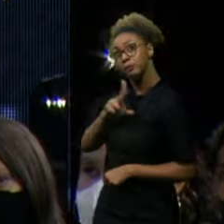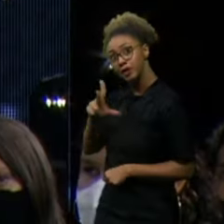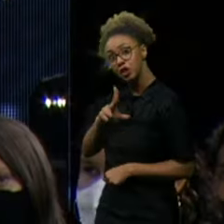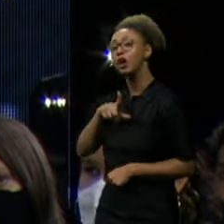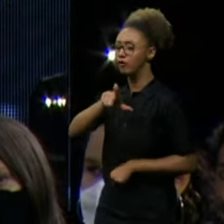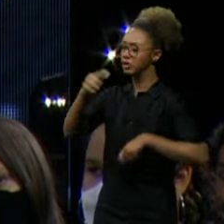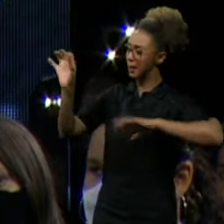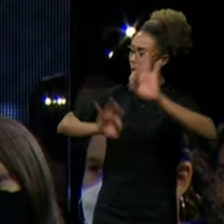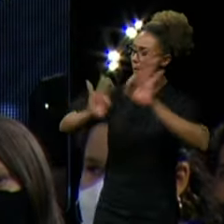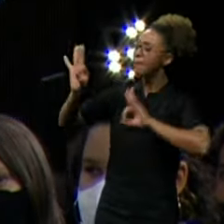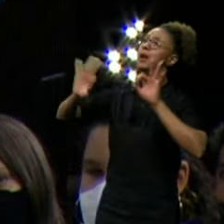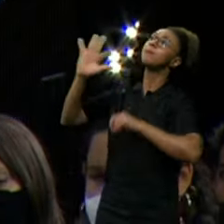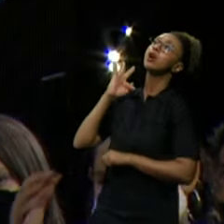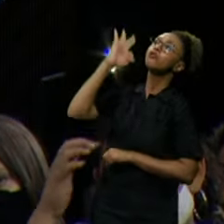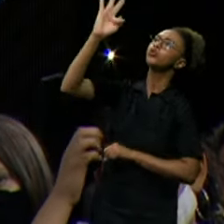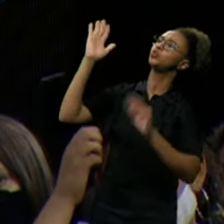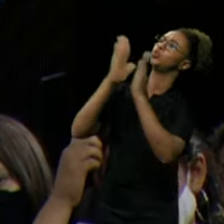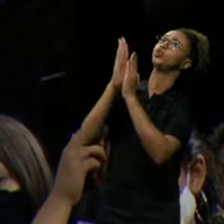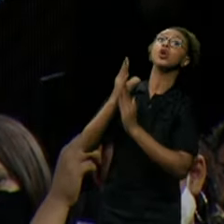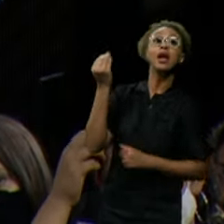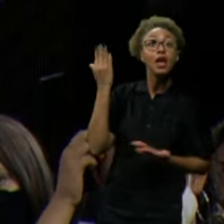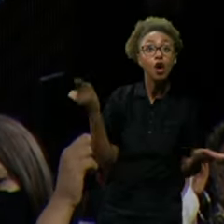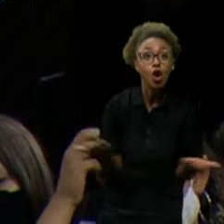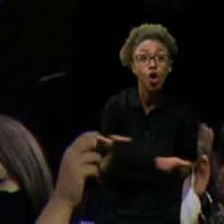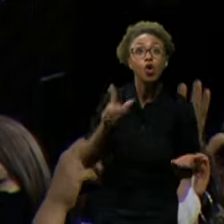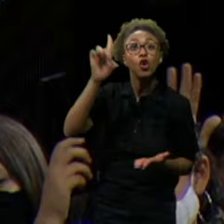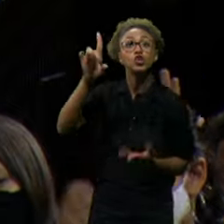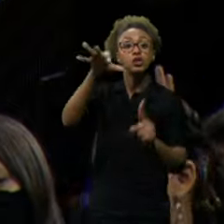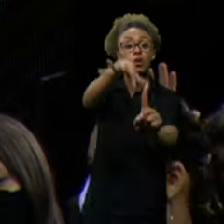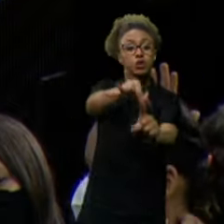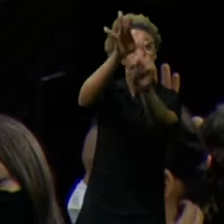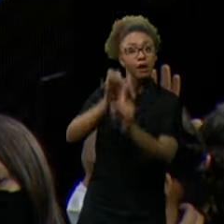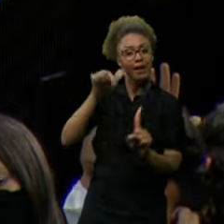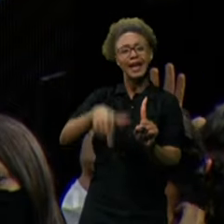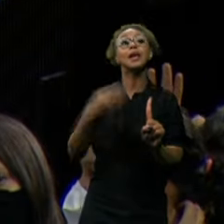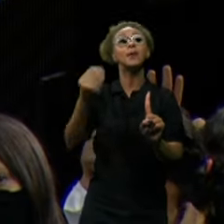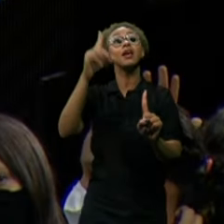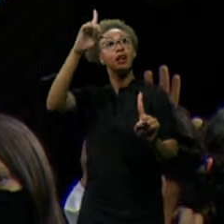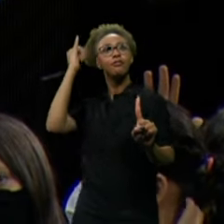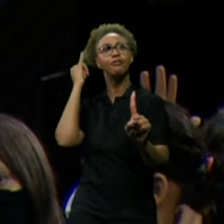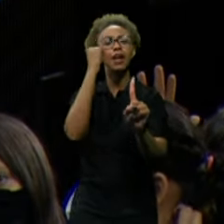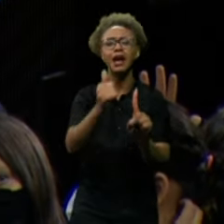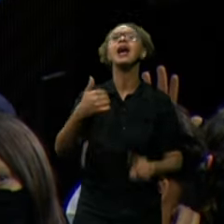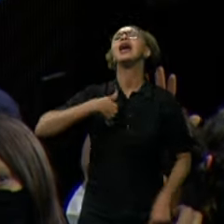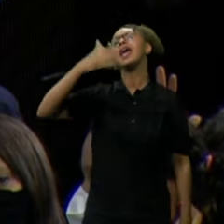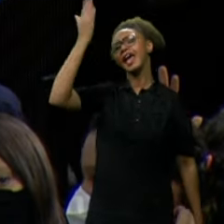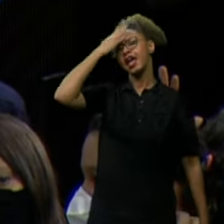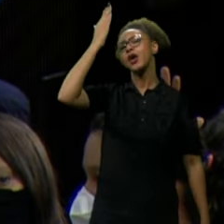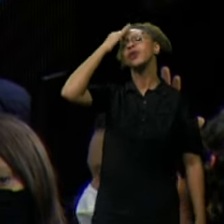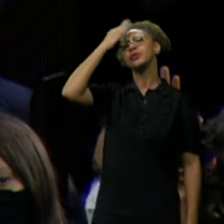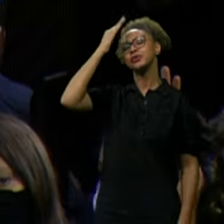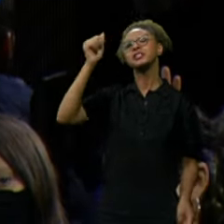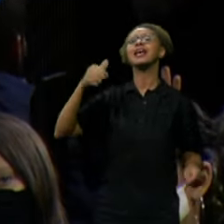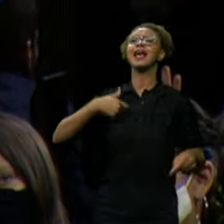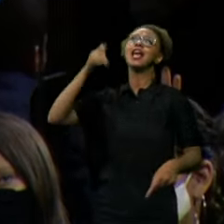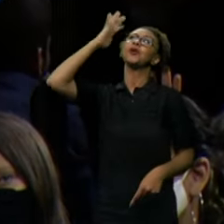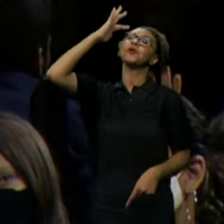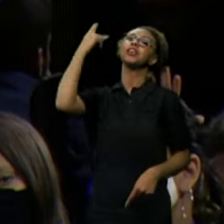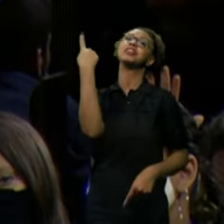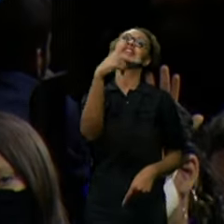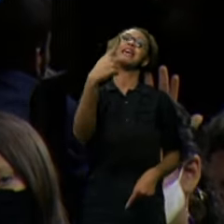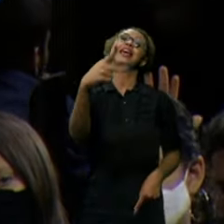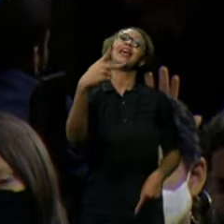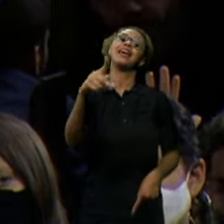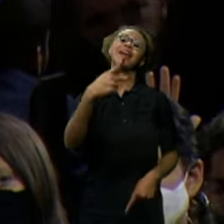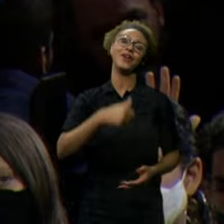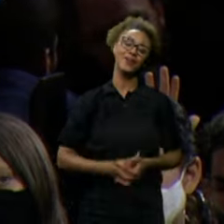prepara tipo o teu futuro O que é o senhor que eu trouxe aqui nesta noite para dizer eu sei que pensamentos tenho de vós diz